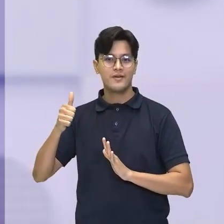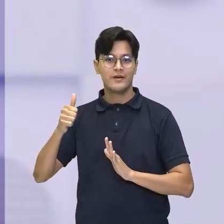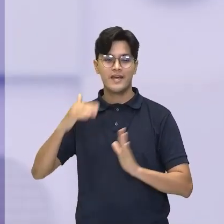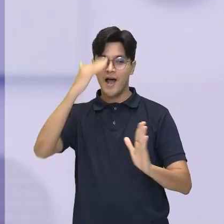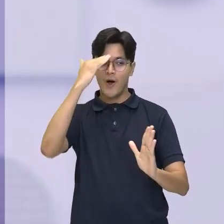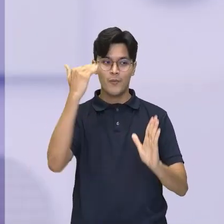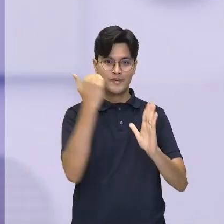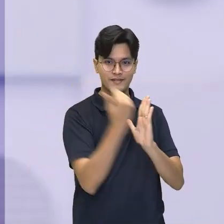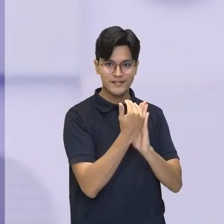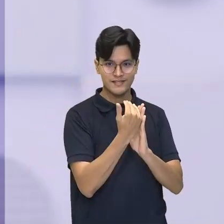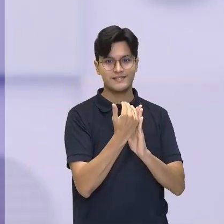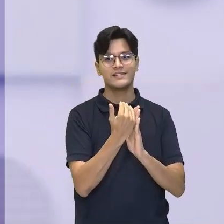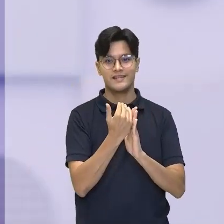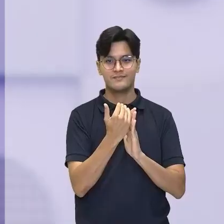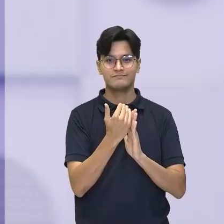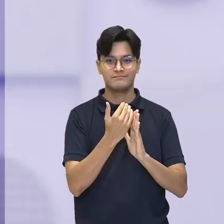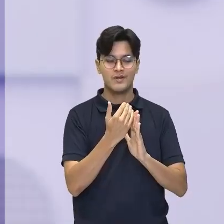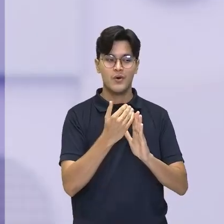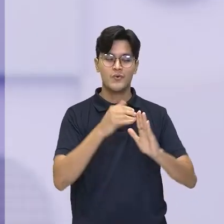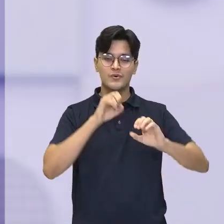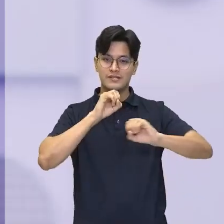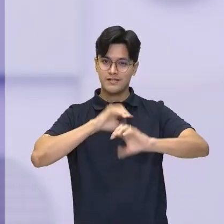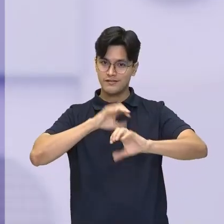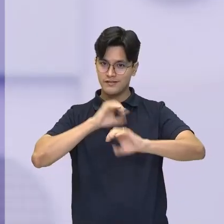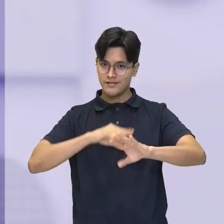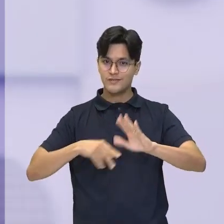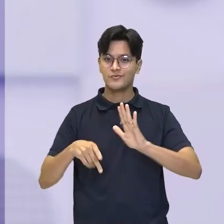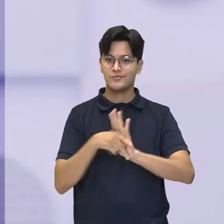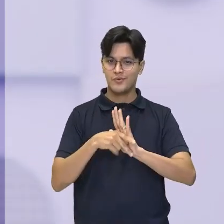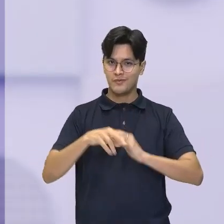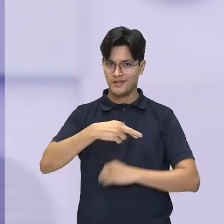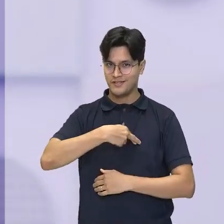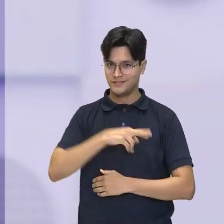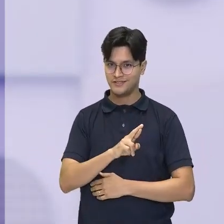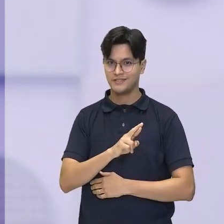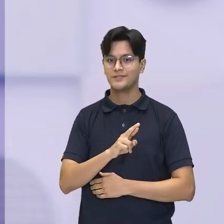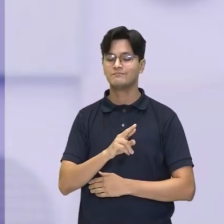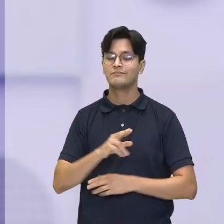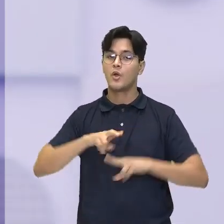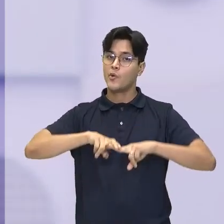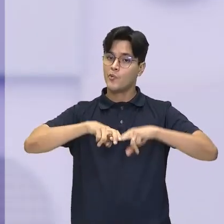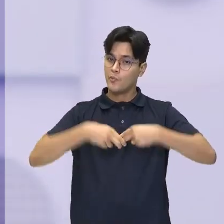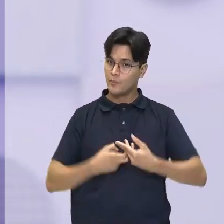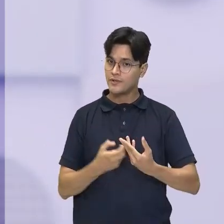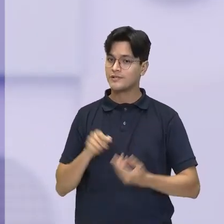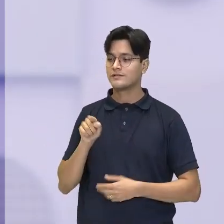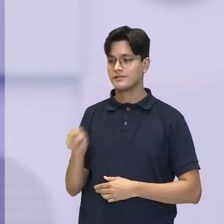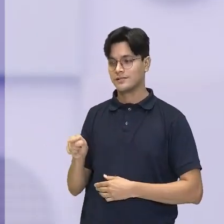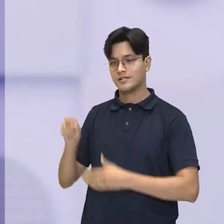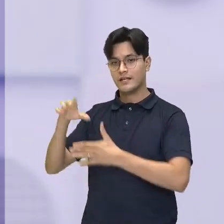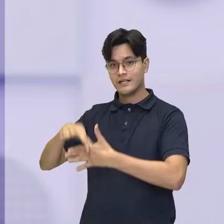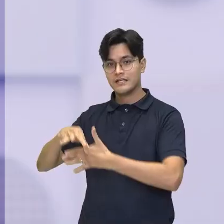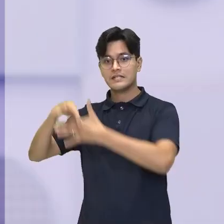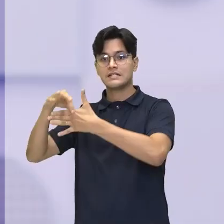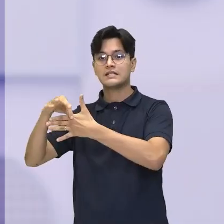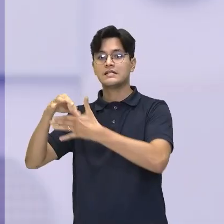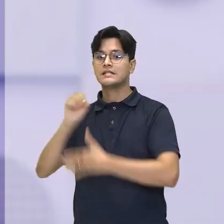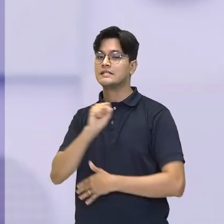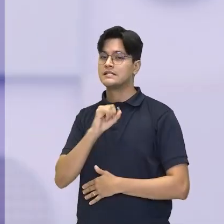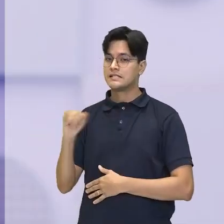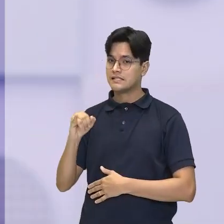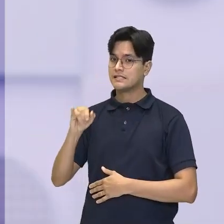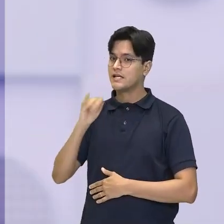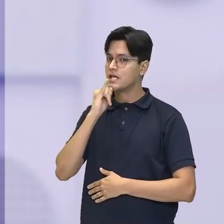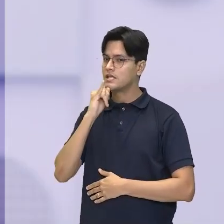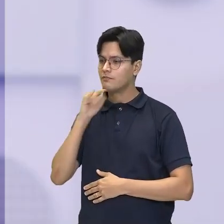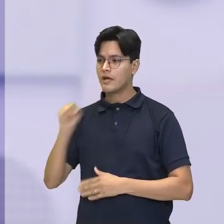os mandamentos, os ensinamentos da religião. Né? Por isso que quando ele desvia um pouco disso, pode